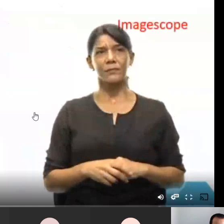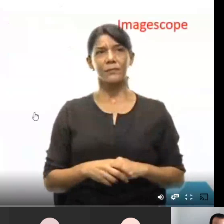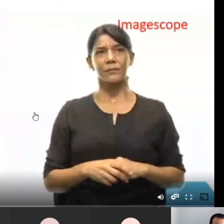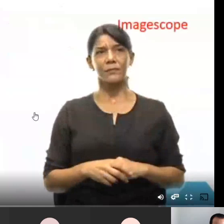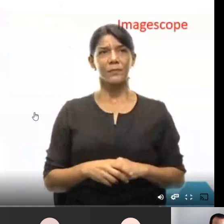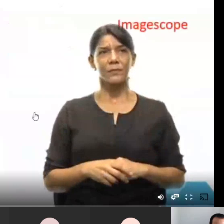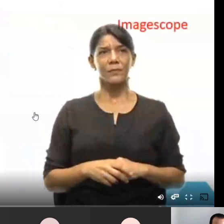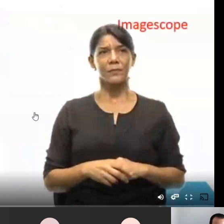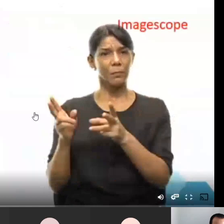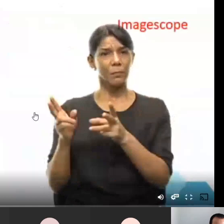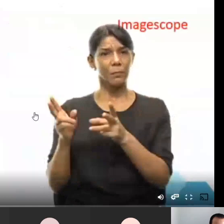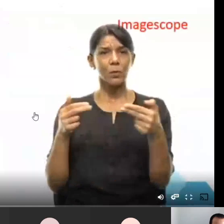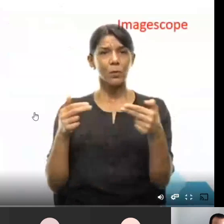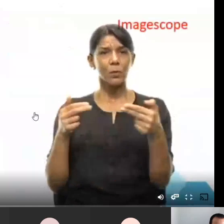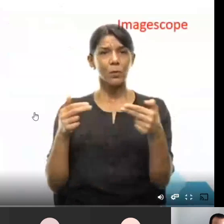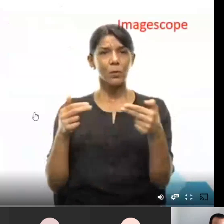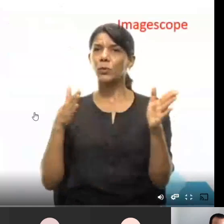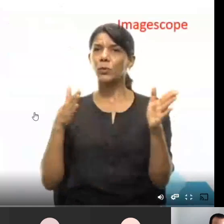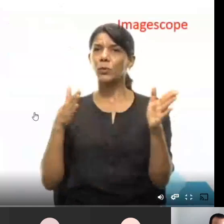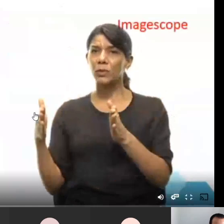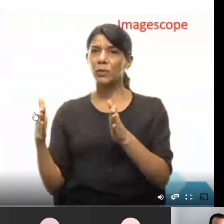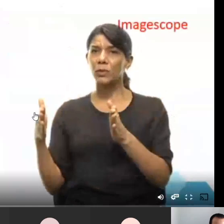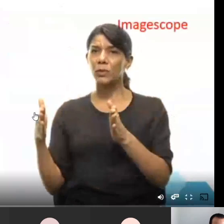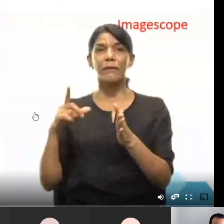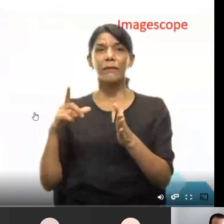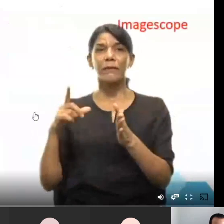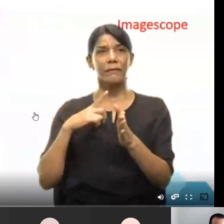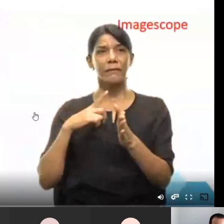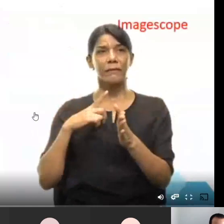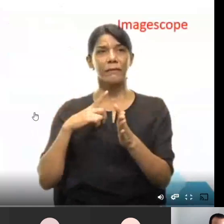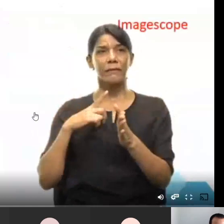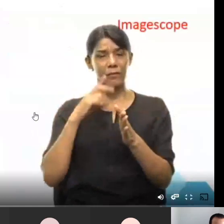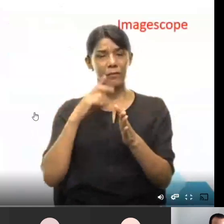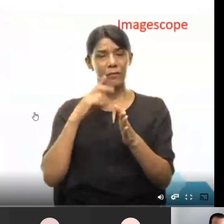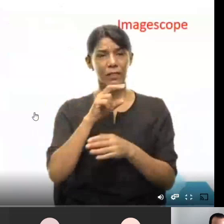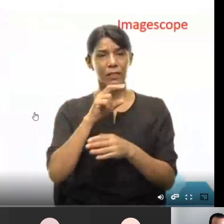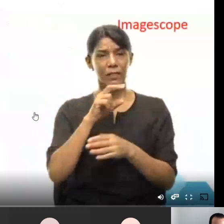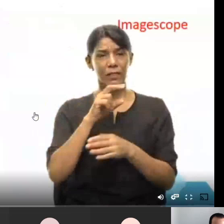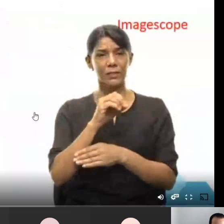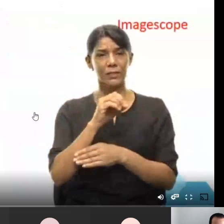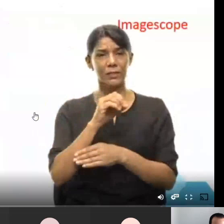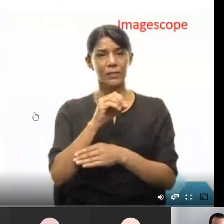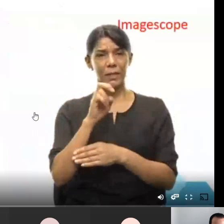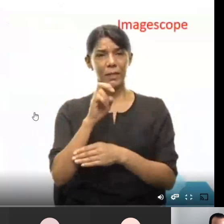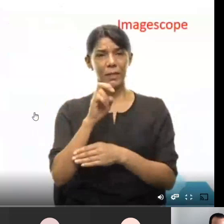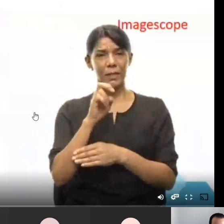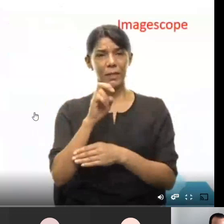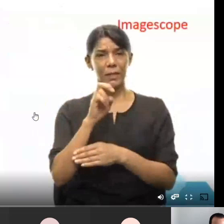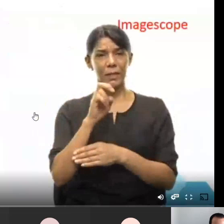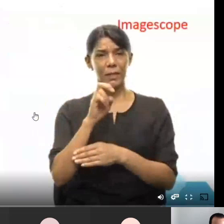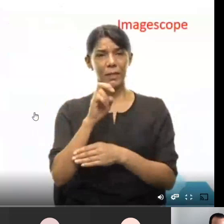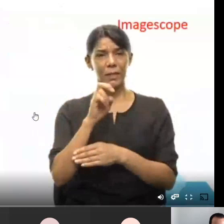vamos observar o procedimento e carregar a nossa lâmina de neoplasia benigna de lipoma.